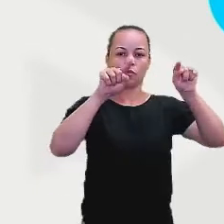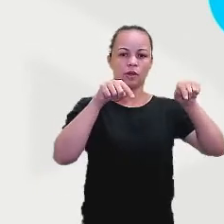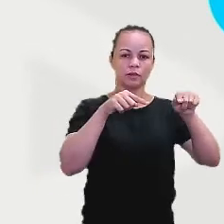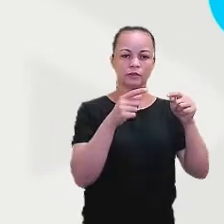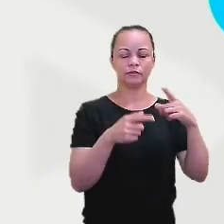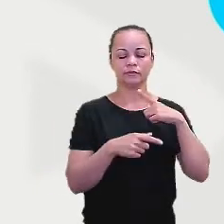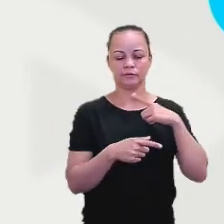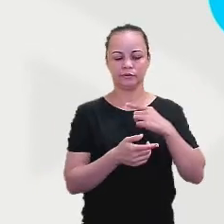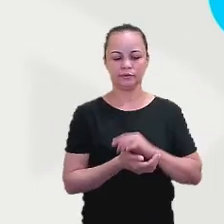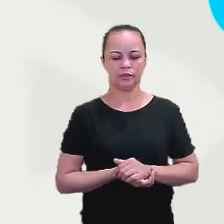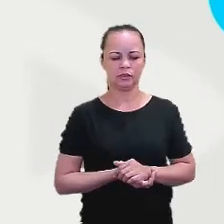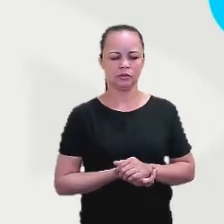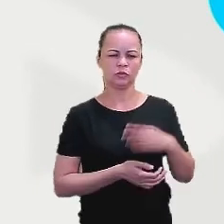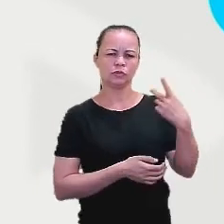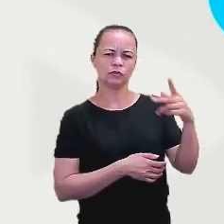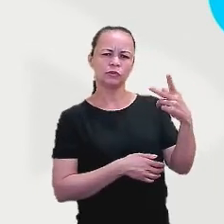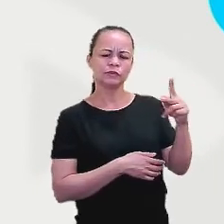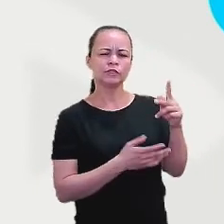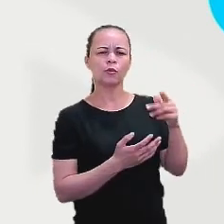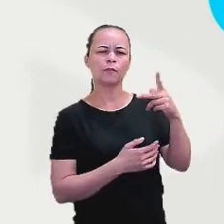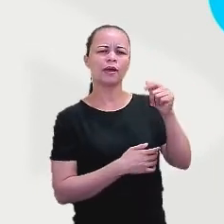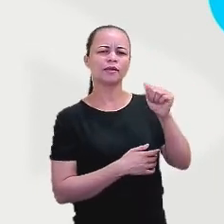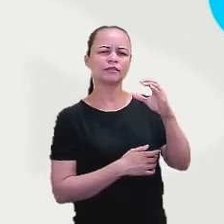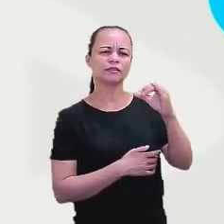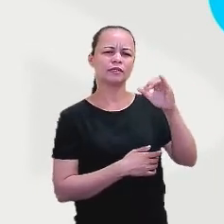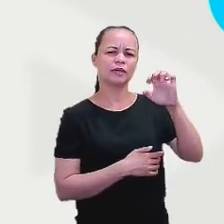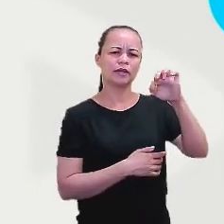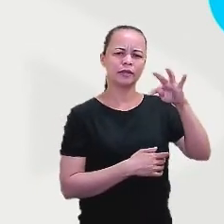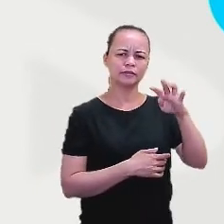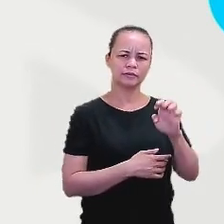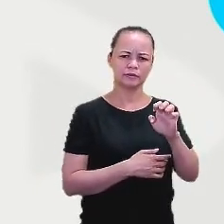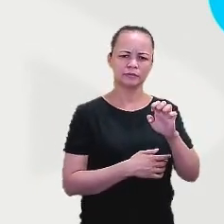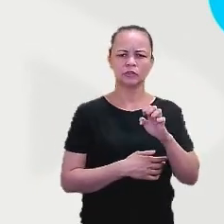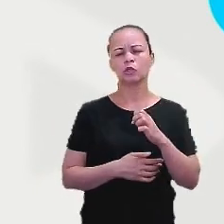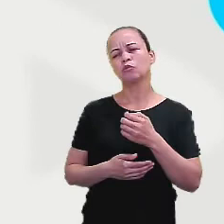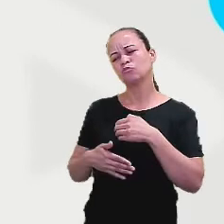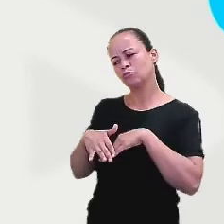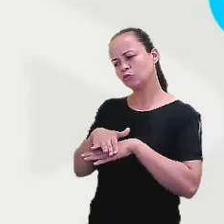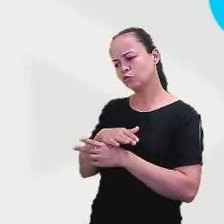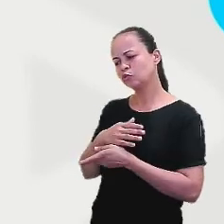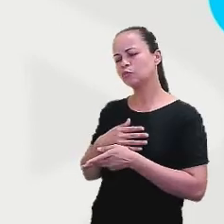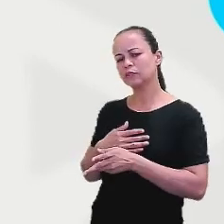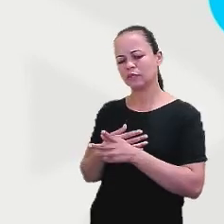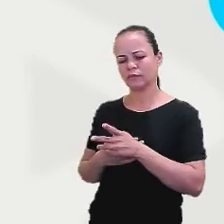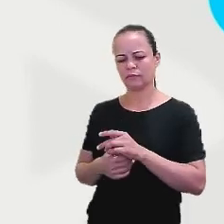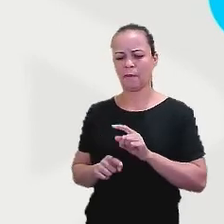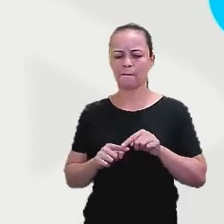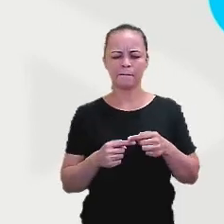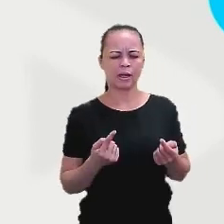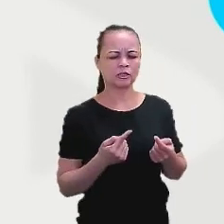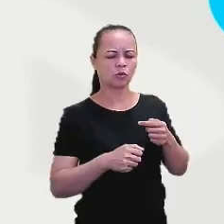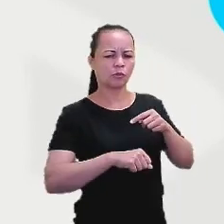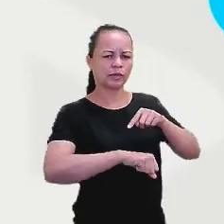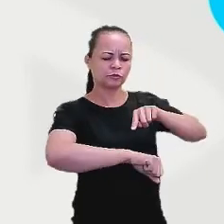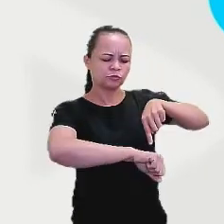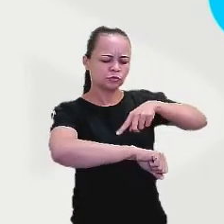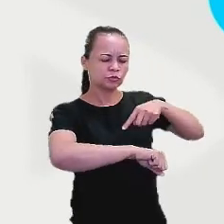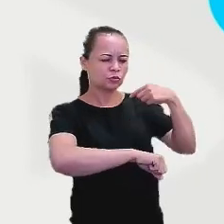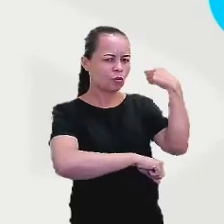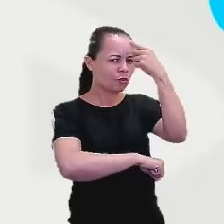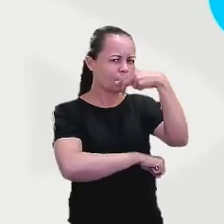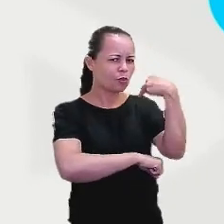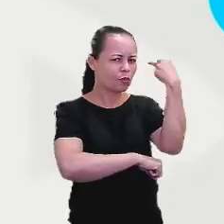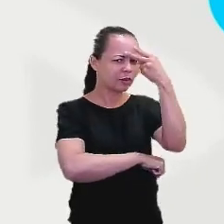senhor é paciente? Costumo ser, mas foram 2 horas esperando, no calor e